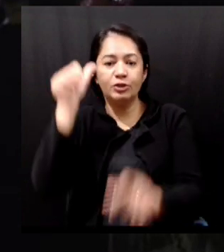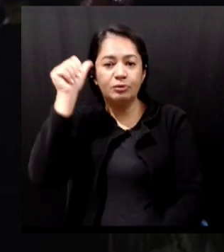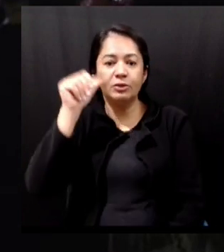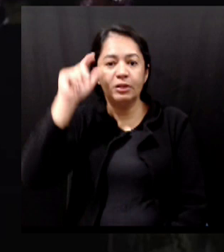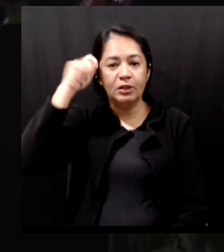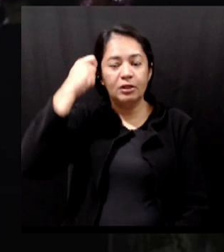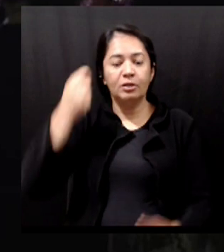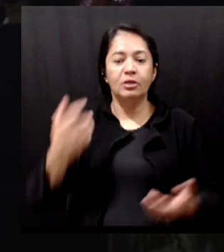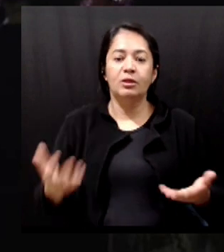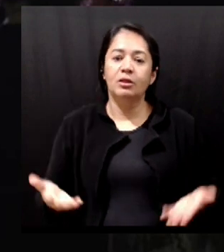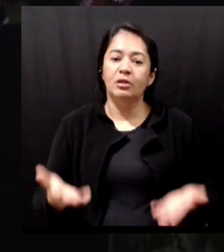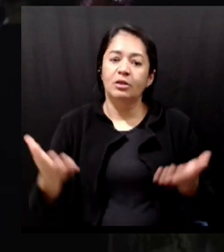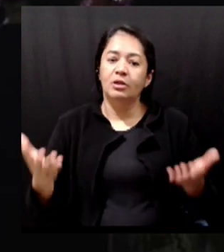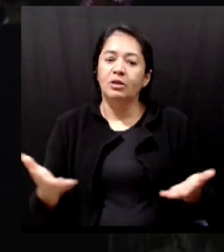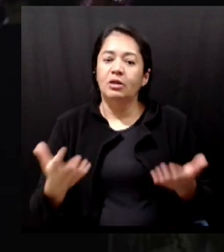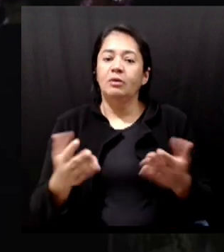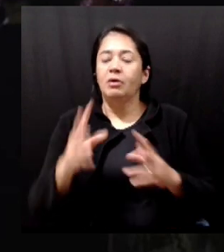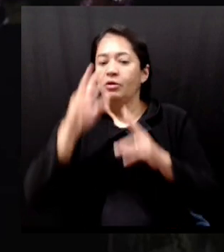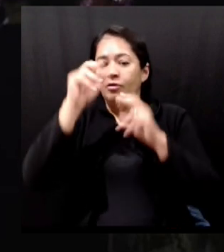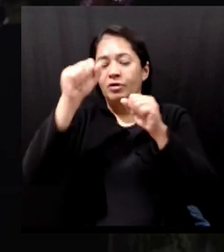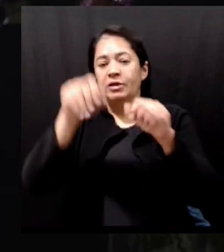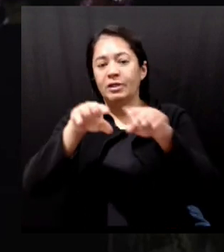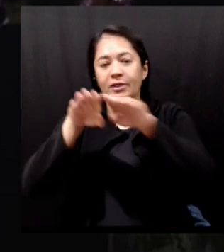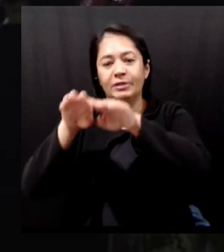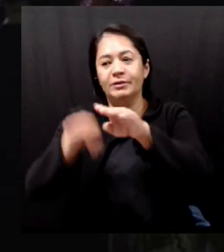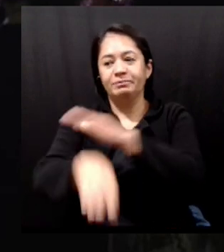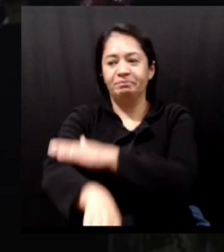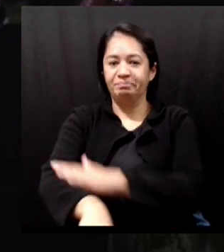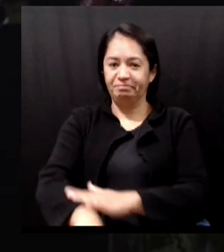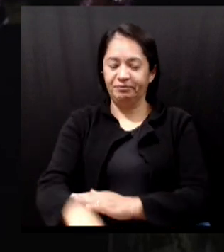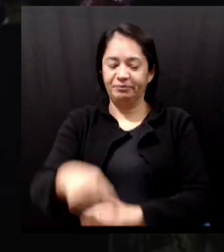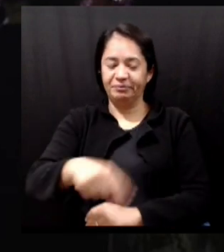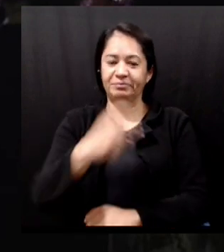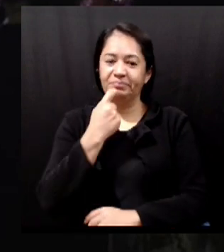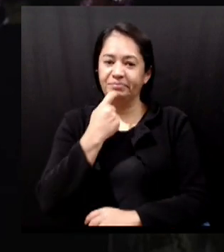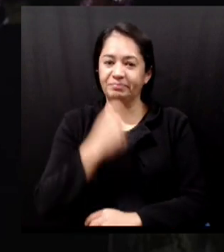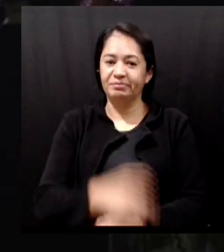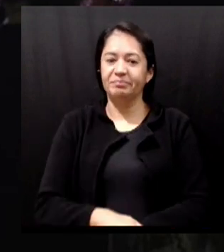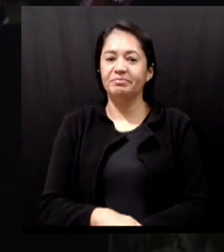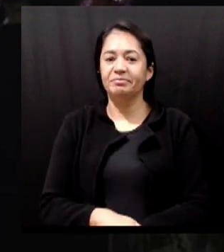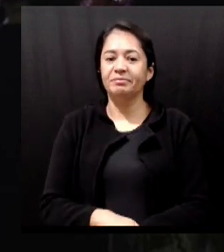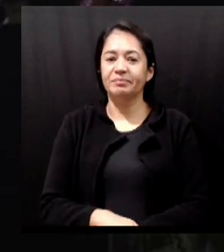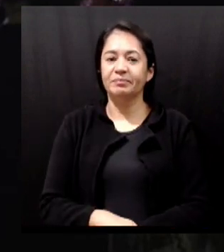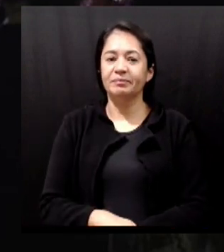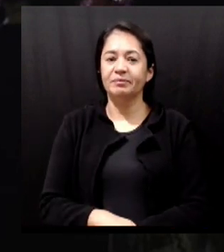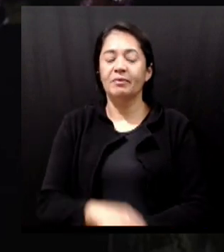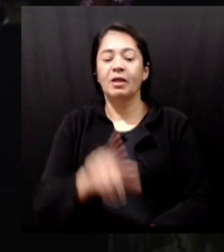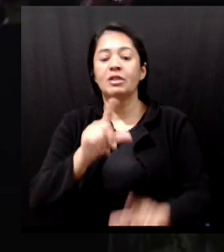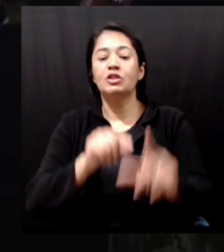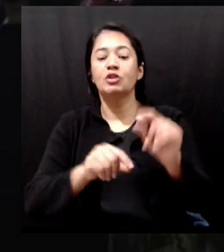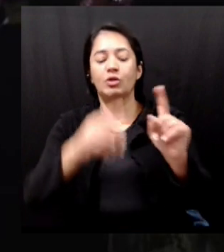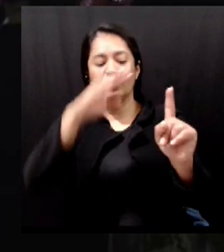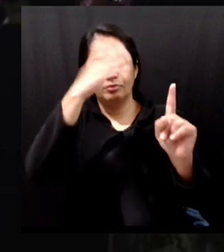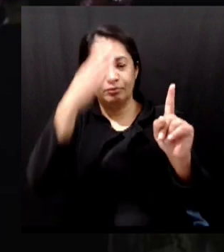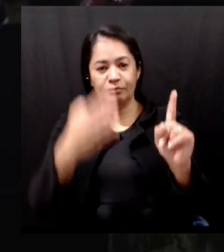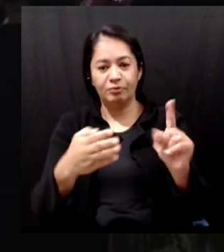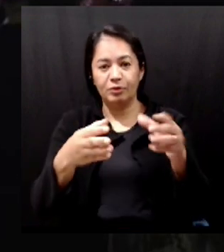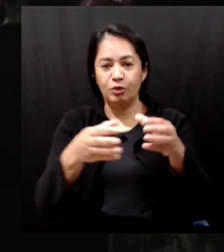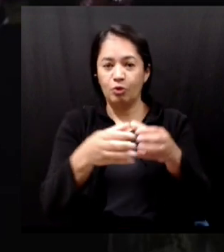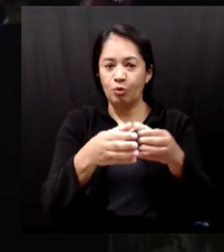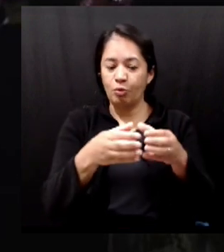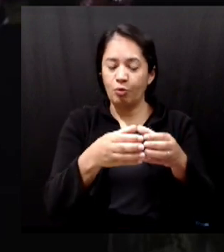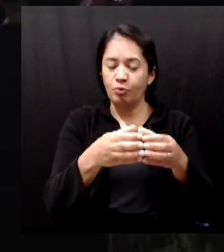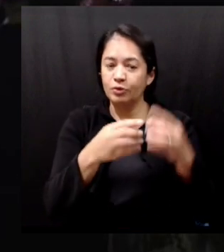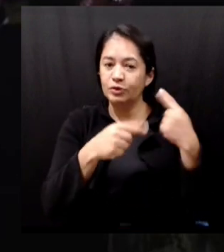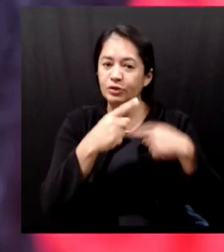da igualdade racial aqui na cidade de Campinas. A seleção das homenageadas foi feita pelo Conselho de Desenvolvimento e